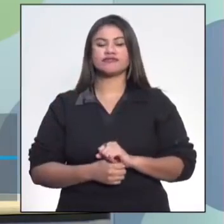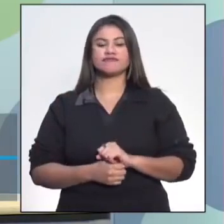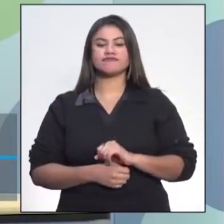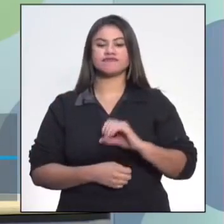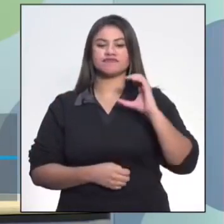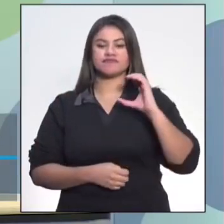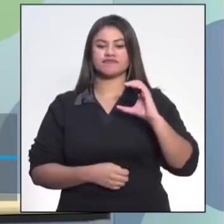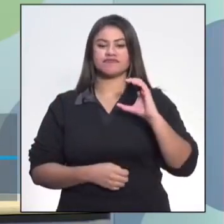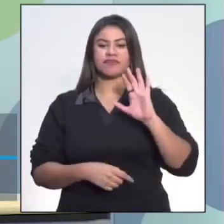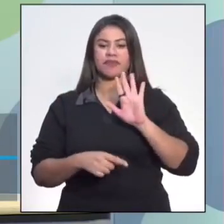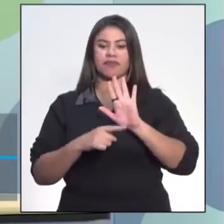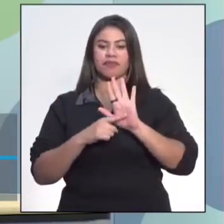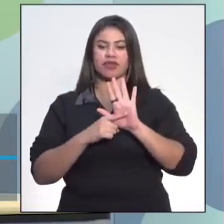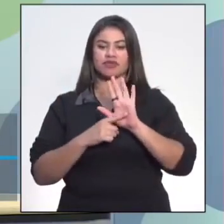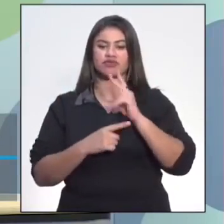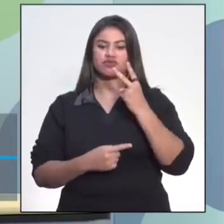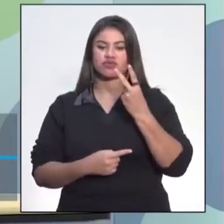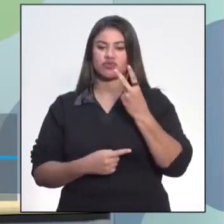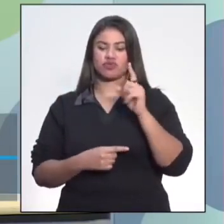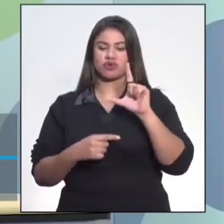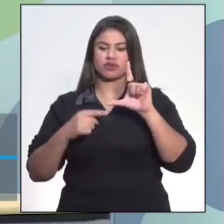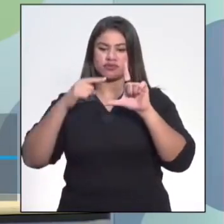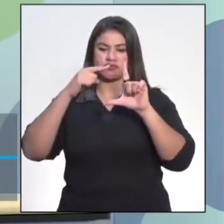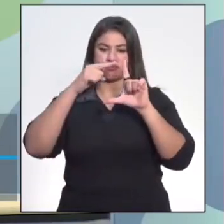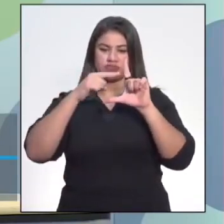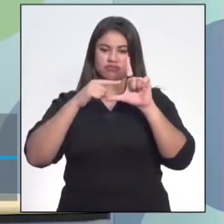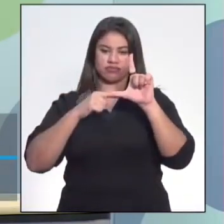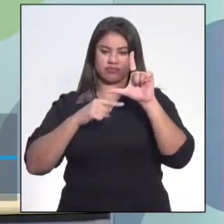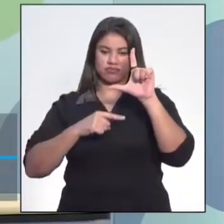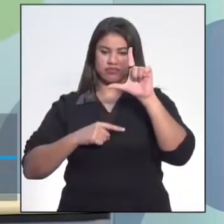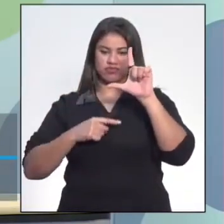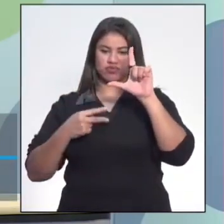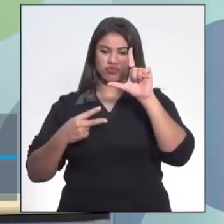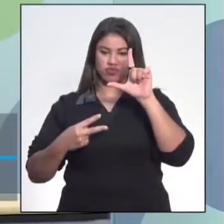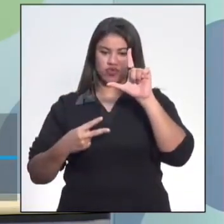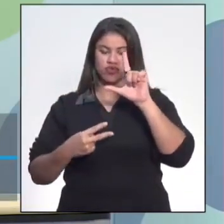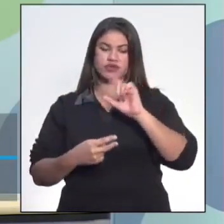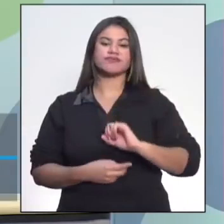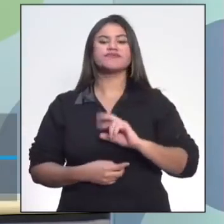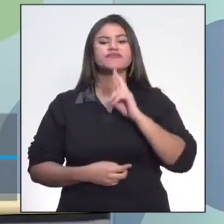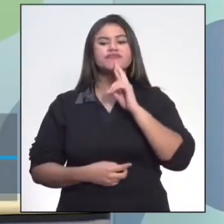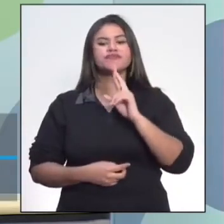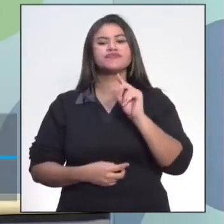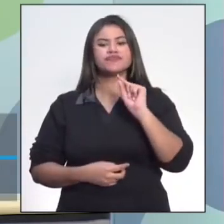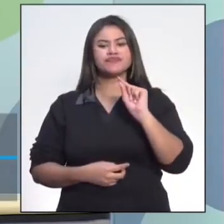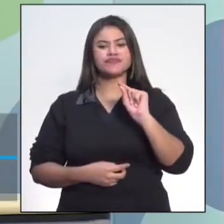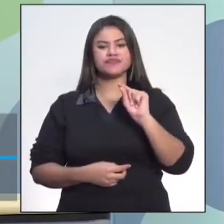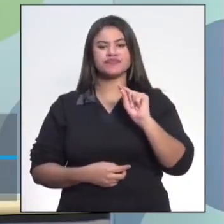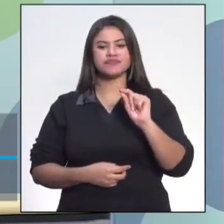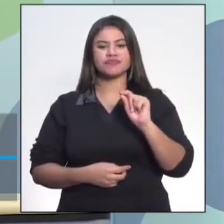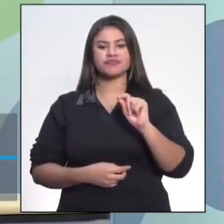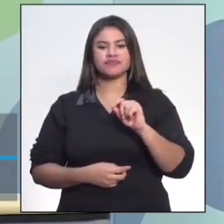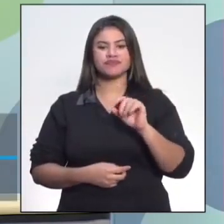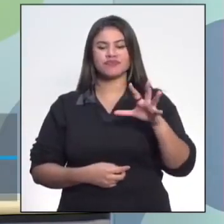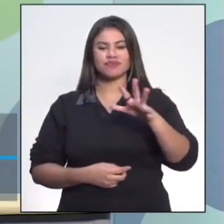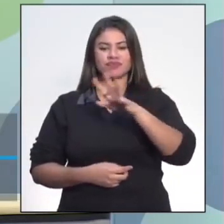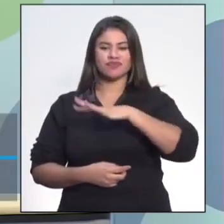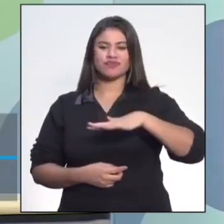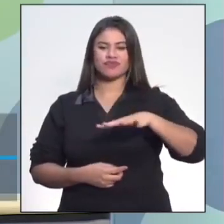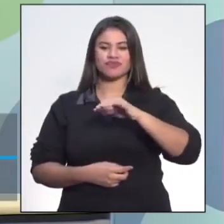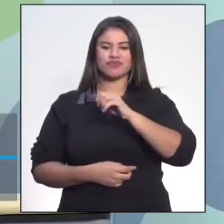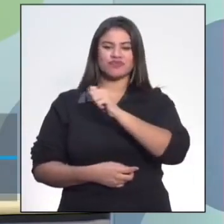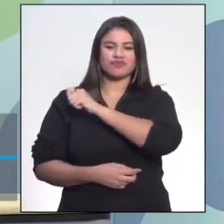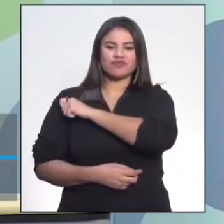é menos 2, isto é, deslocou 2 unidades para baixo. Quem respondeu isso? A grande maioria dos